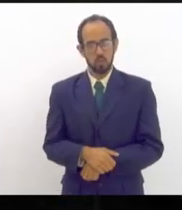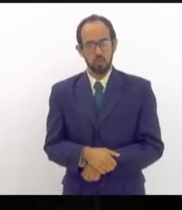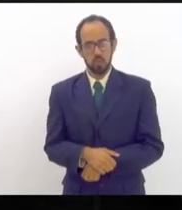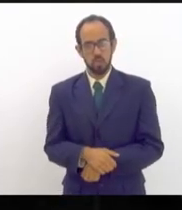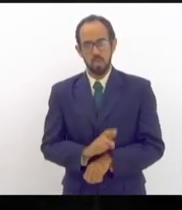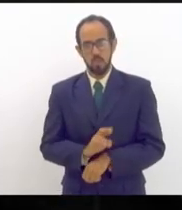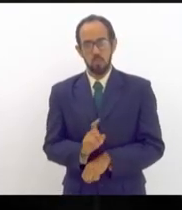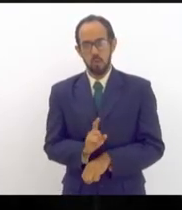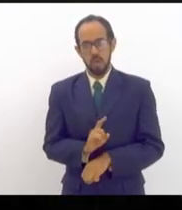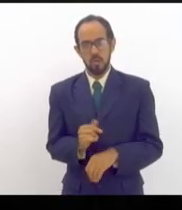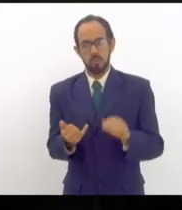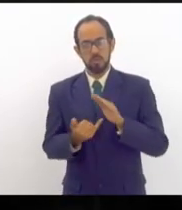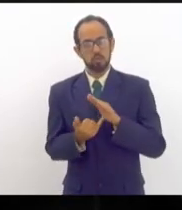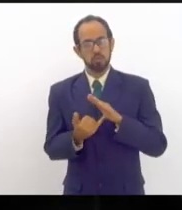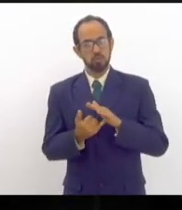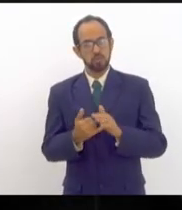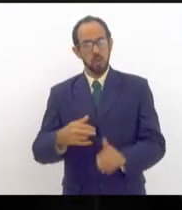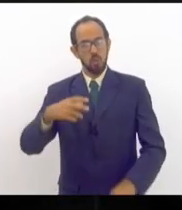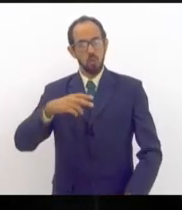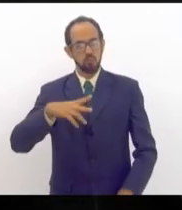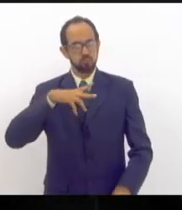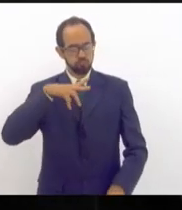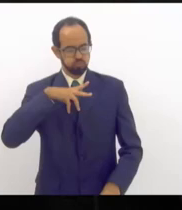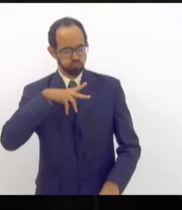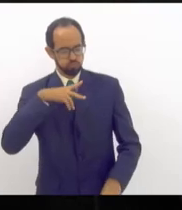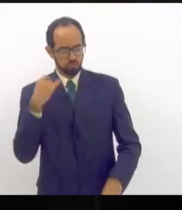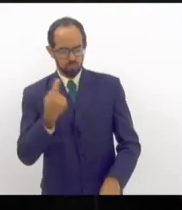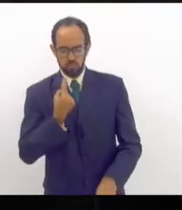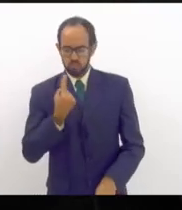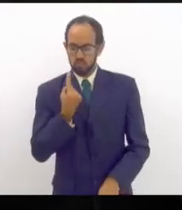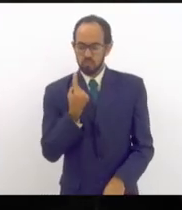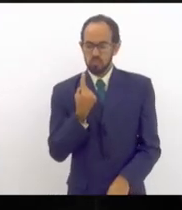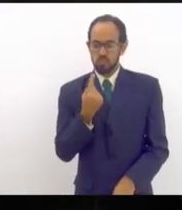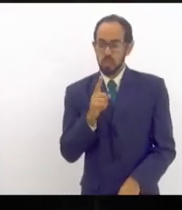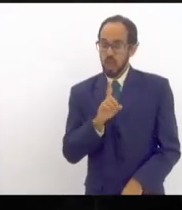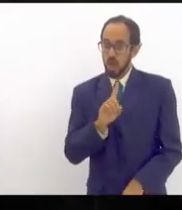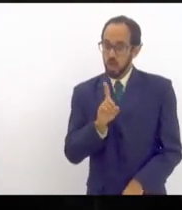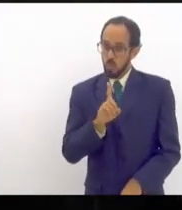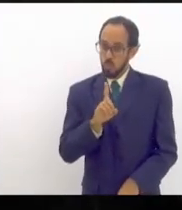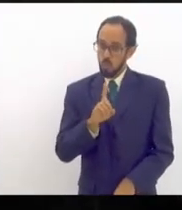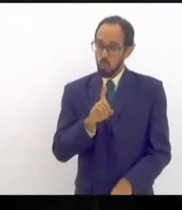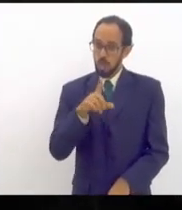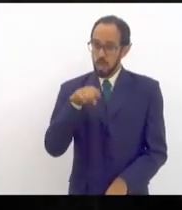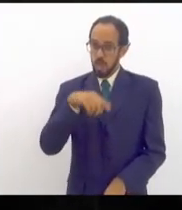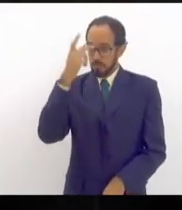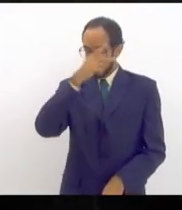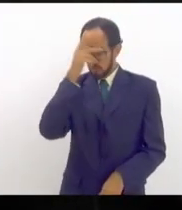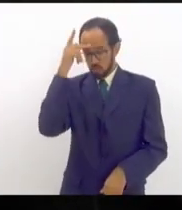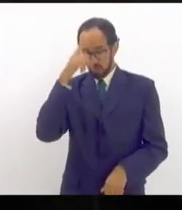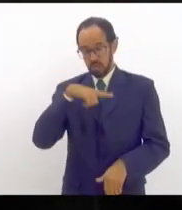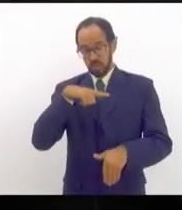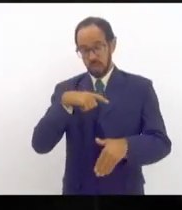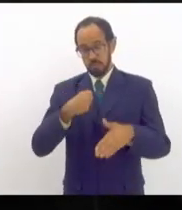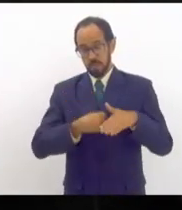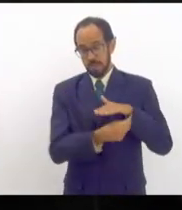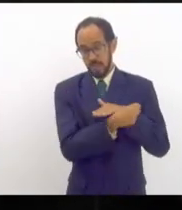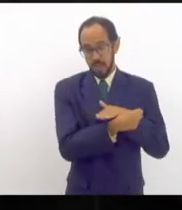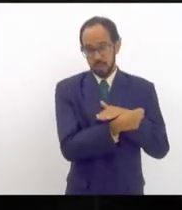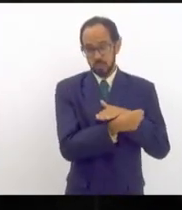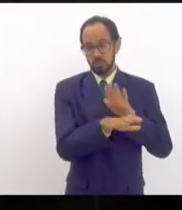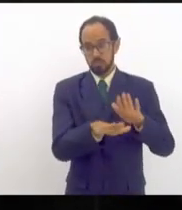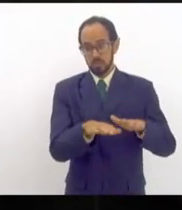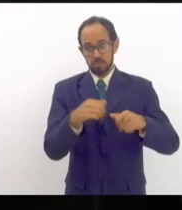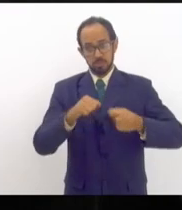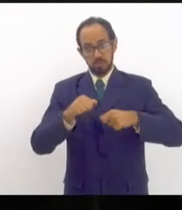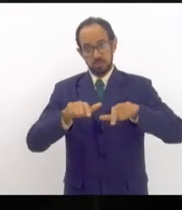não é um ente em si mesmo são pessoas que têm mandato mas nesse mandato tem que